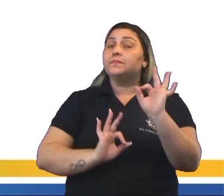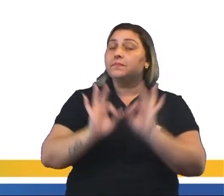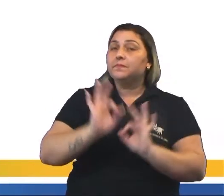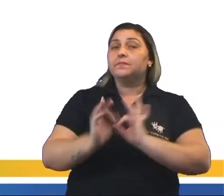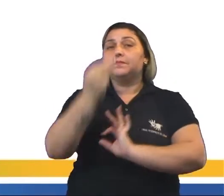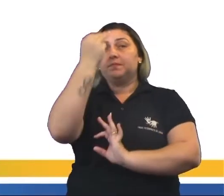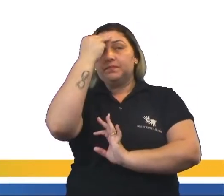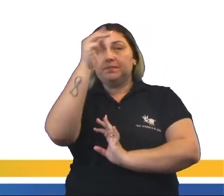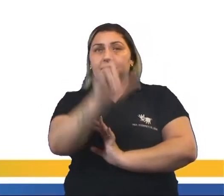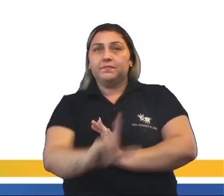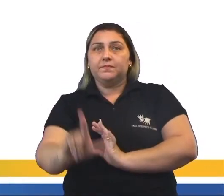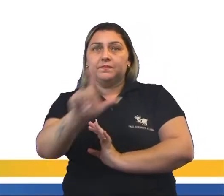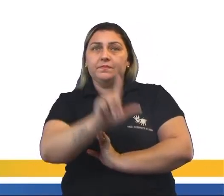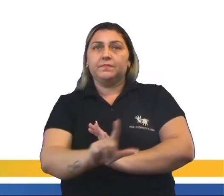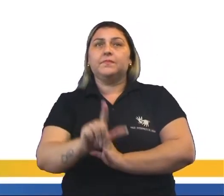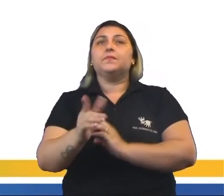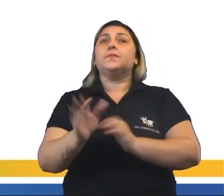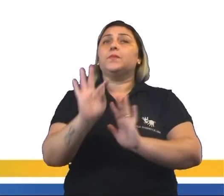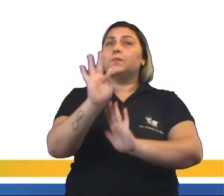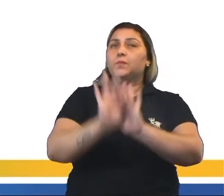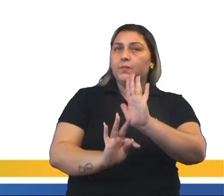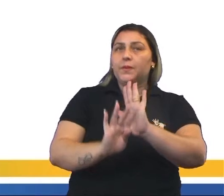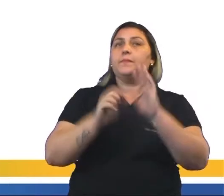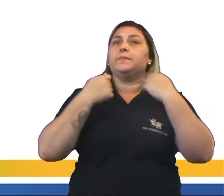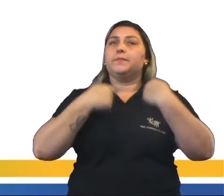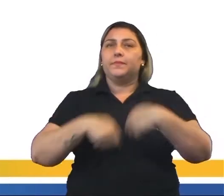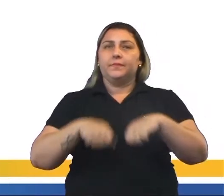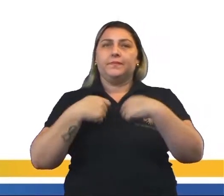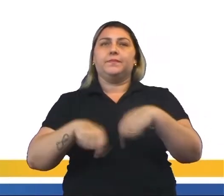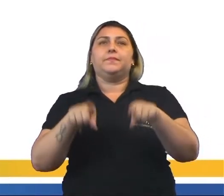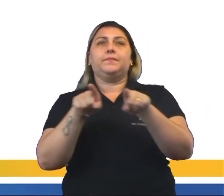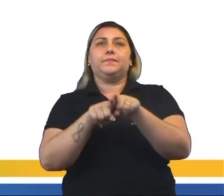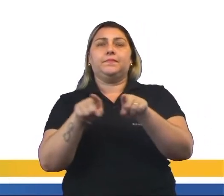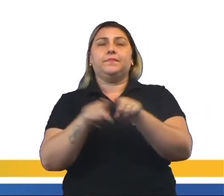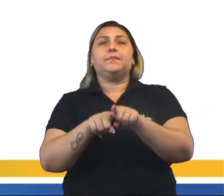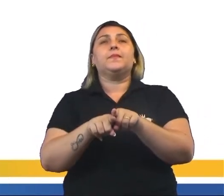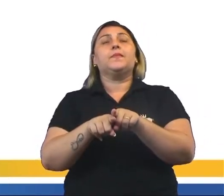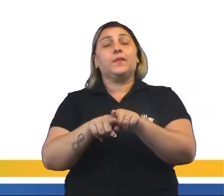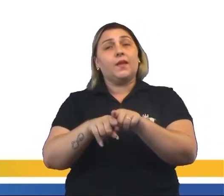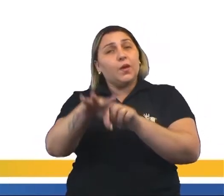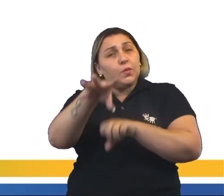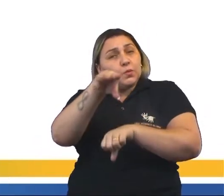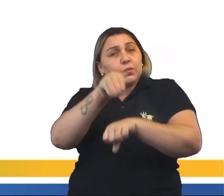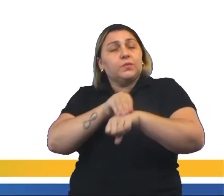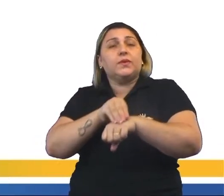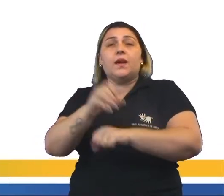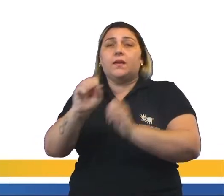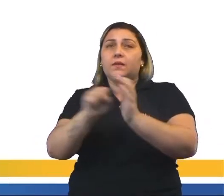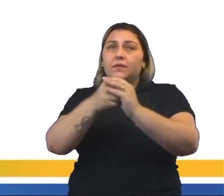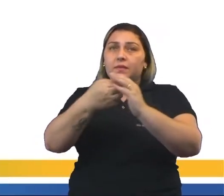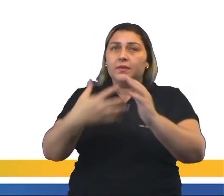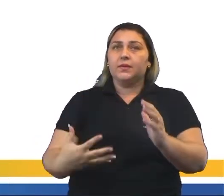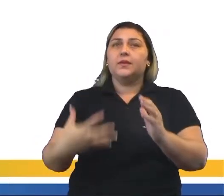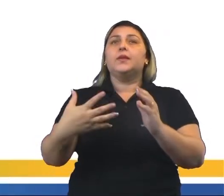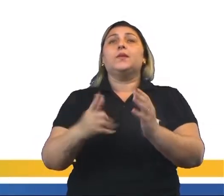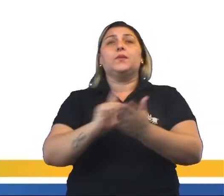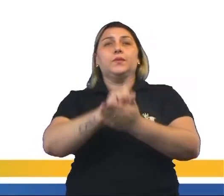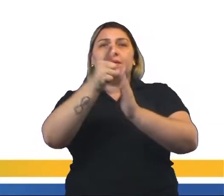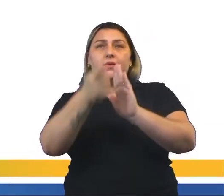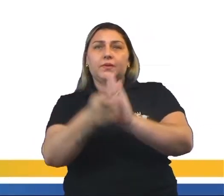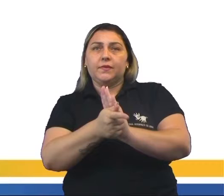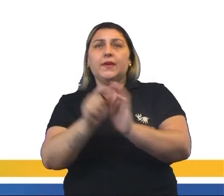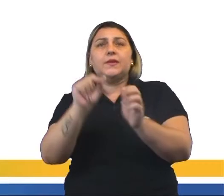produzir memórias literárias ou qualquer outro texto, é preciso, além de reconhecer características do